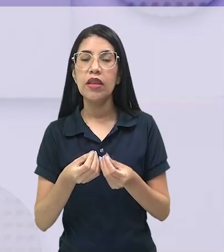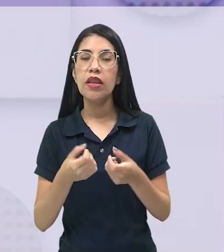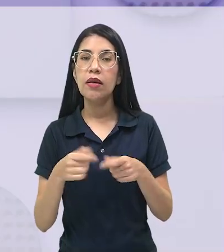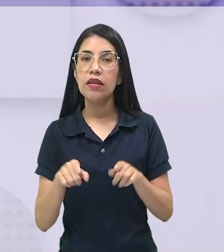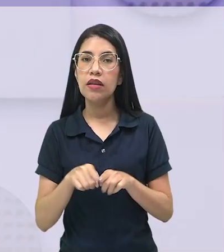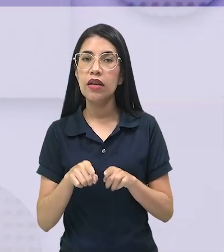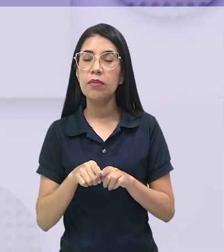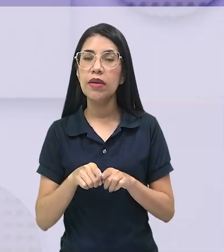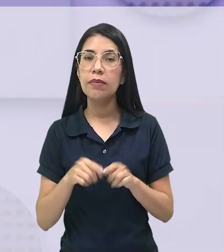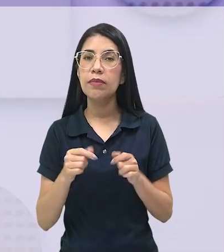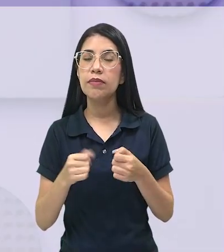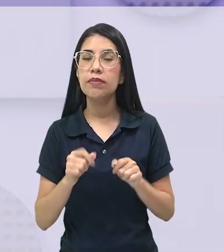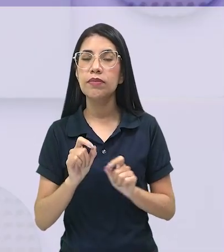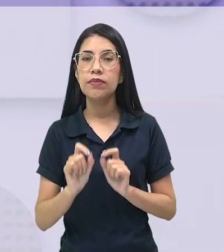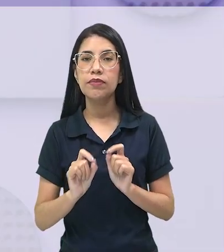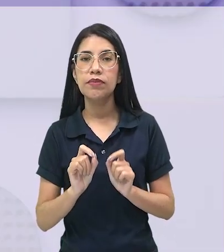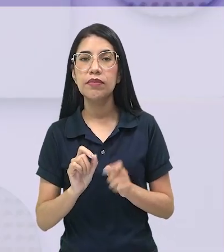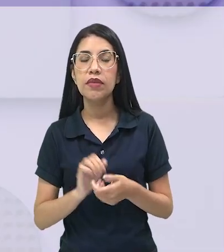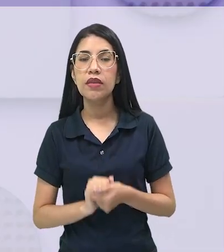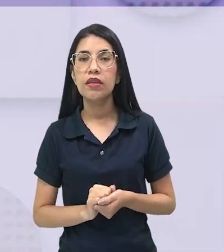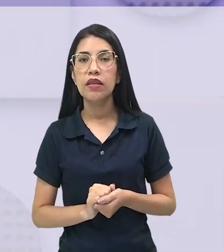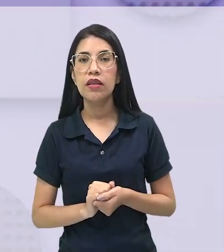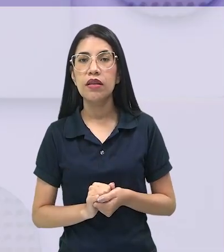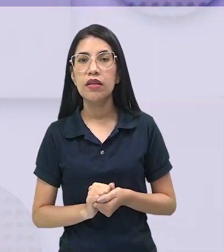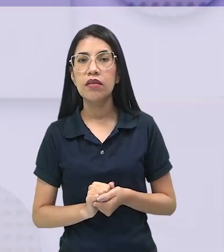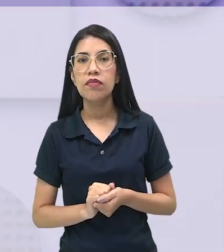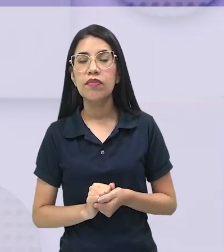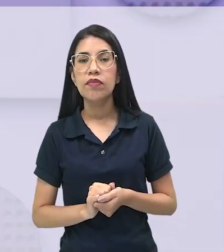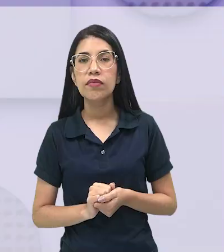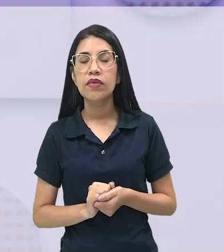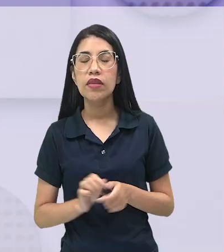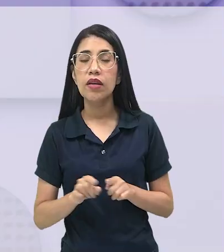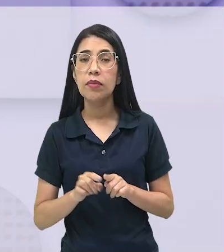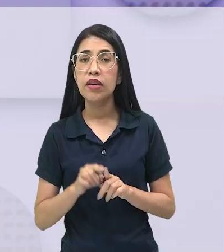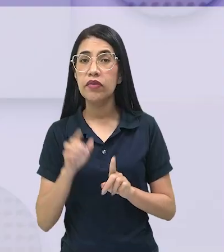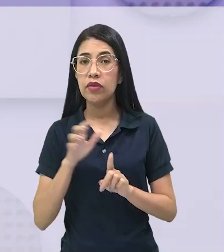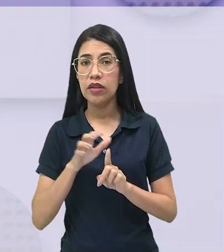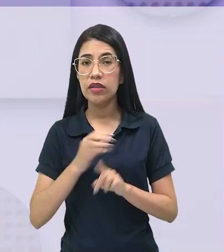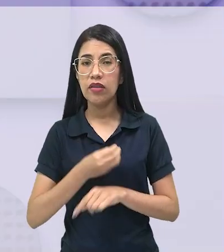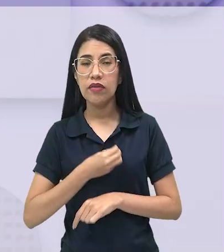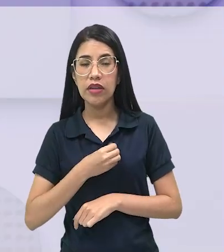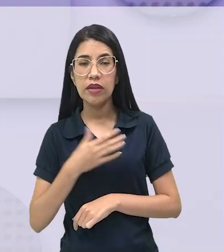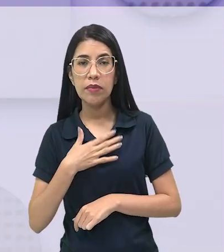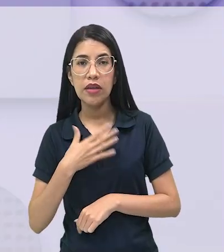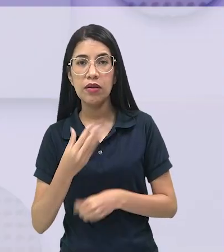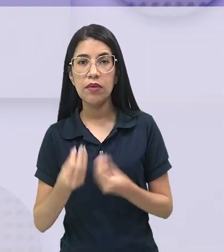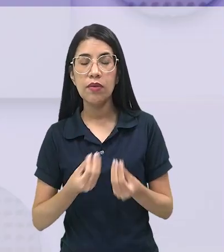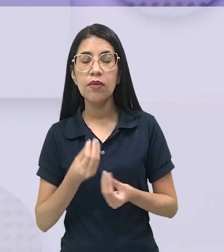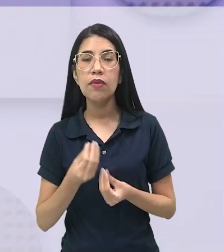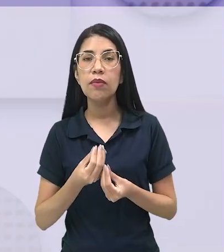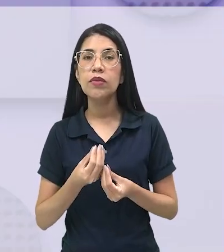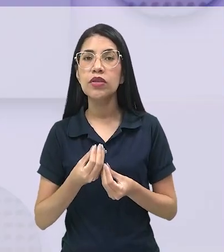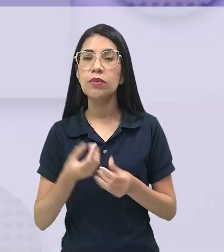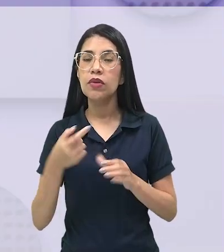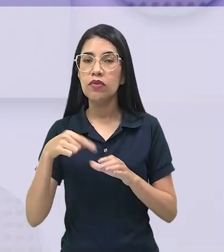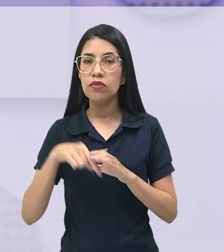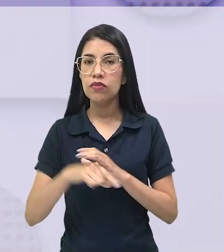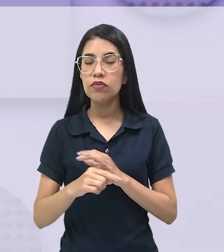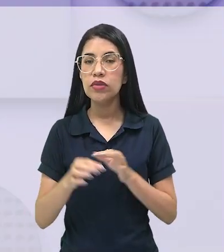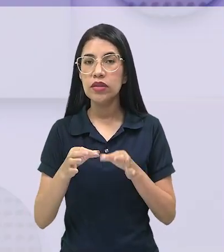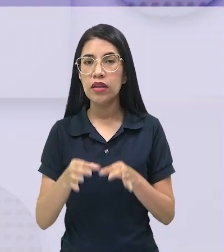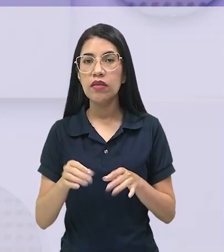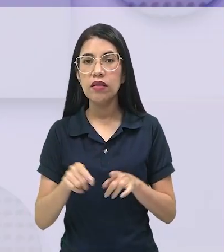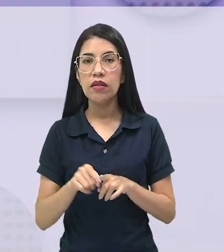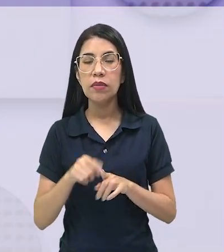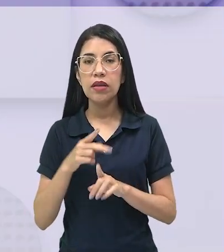tocar também a minha vida, tocar a minha história, me sensibilizar de maneira extremamente profunda. Do ponto